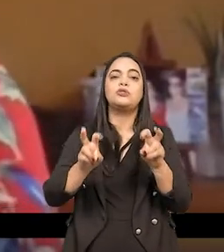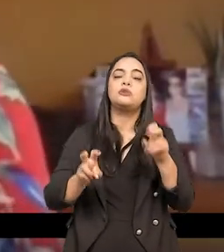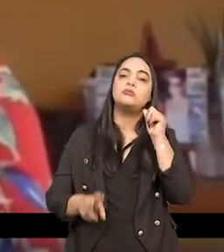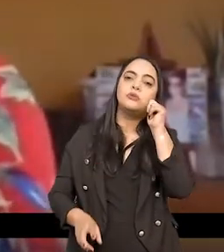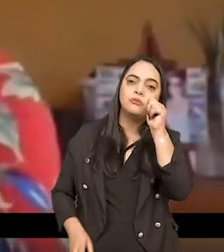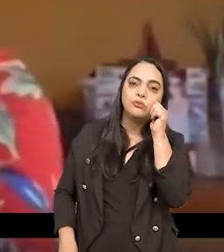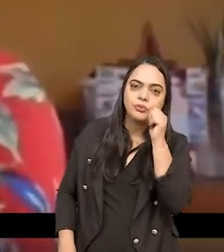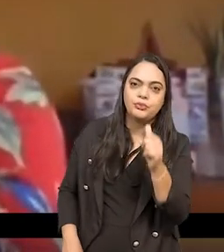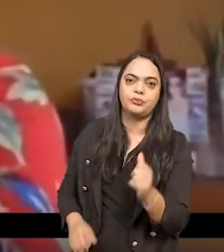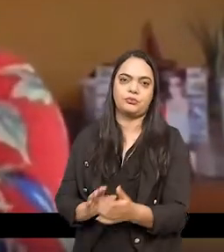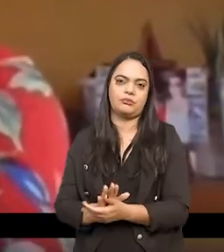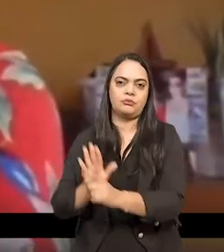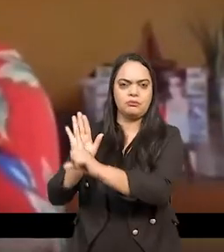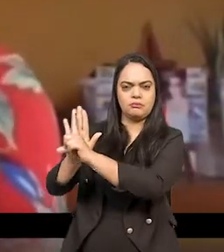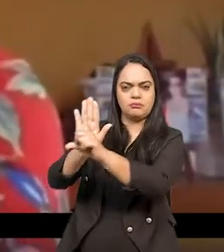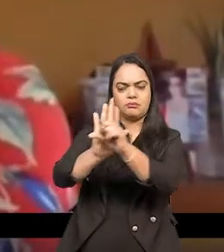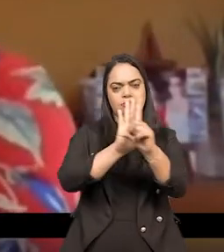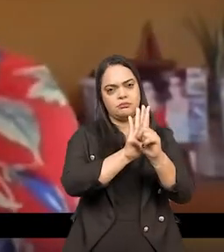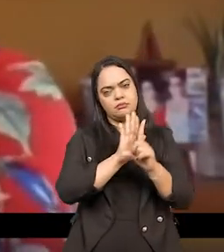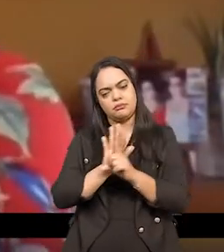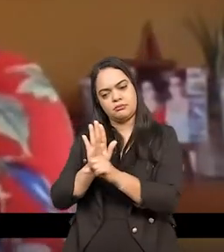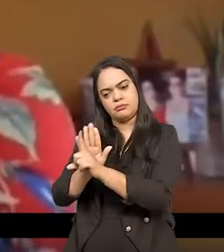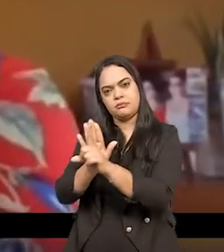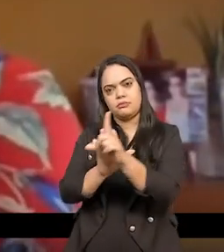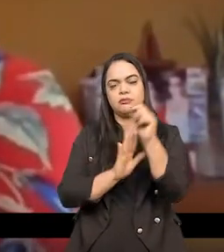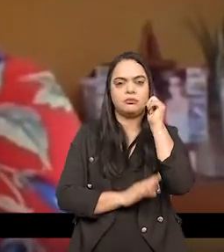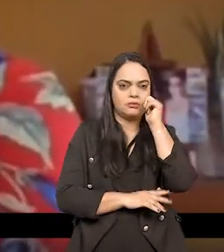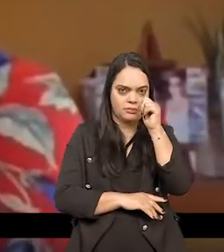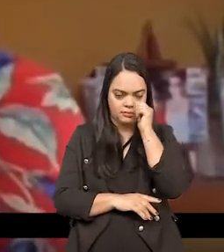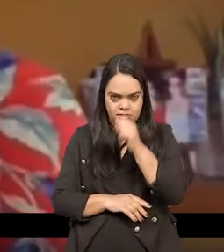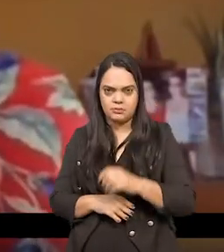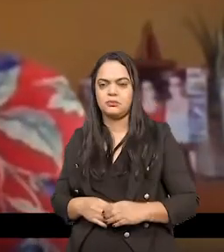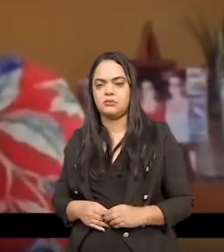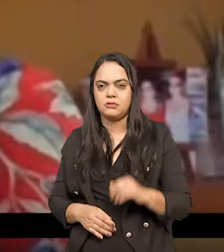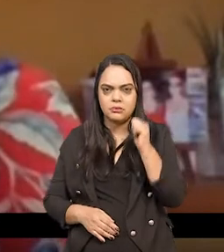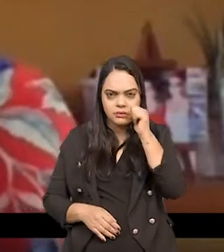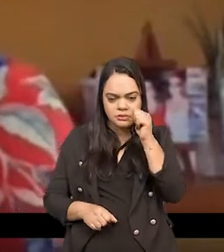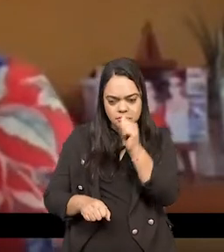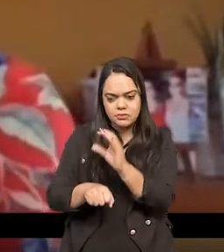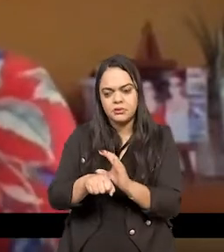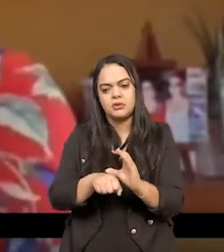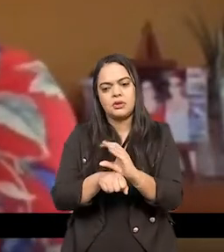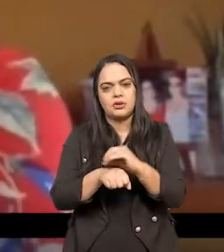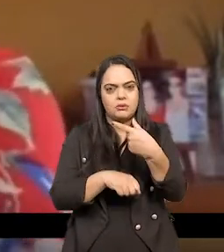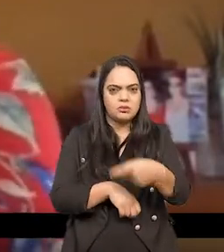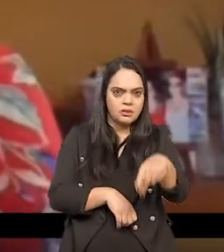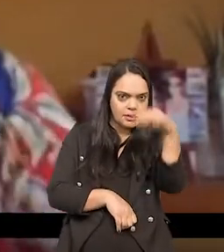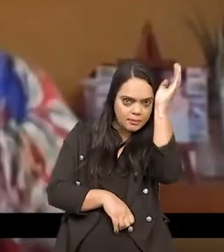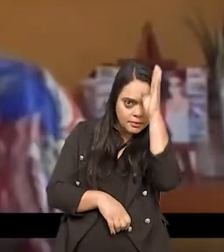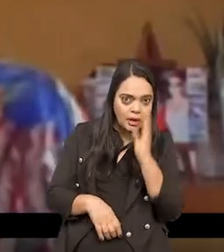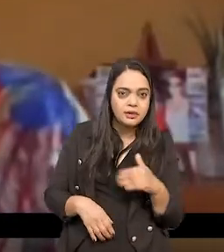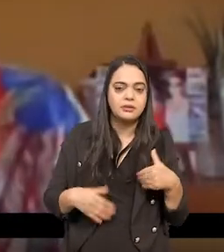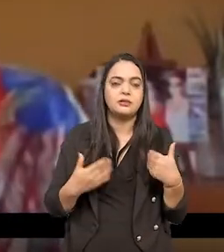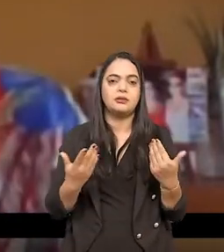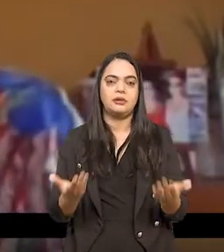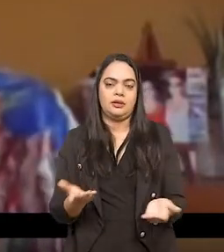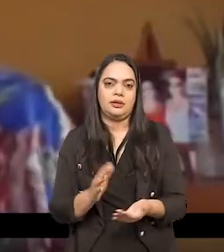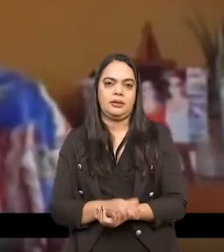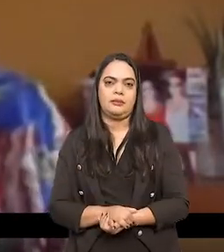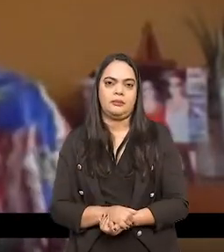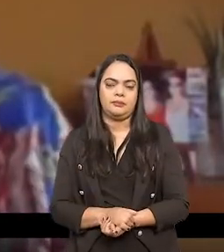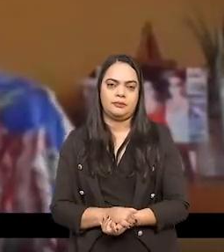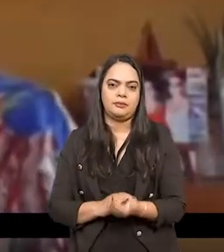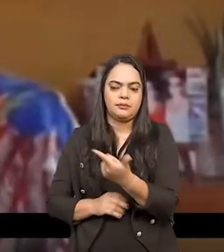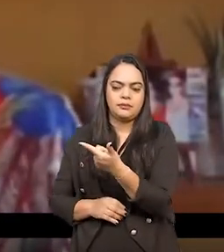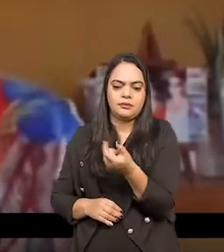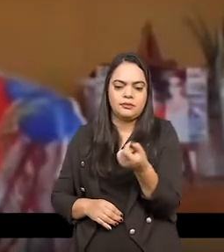as legislações sobre as mulheres nas constituições brasileiras, né? Então, esses